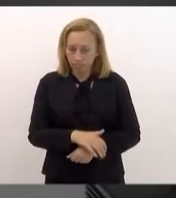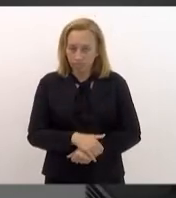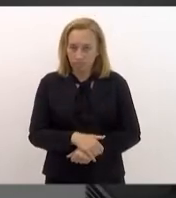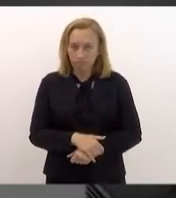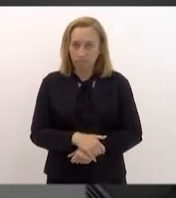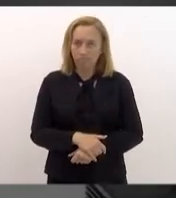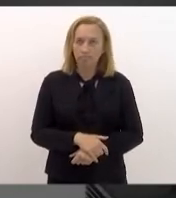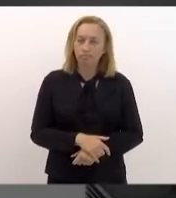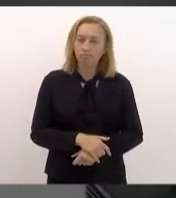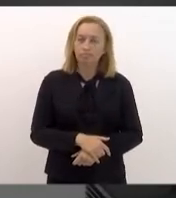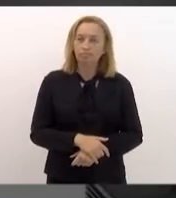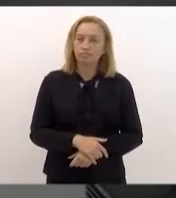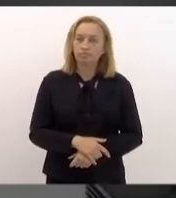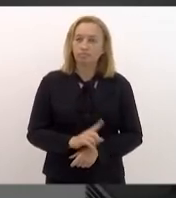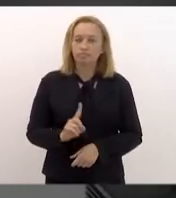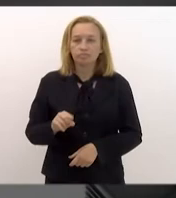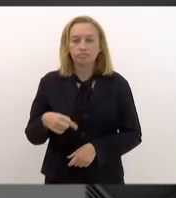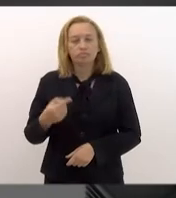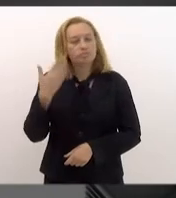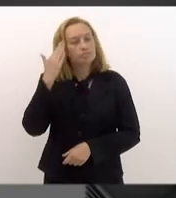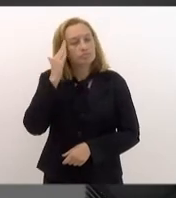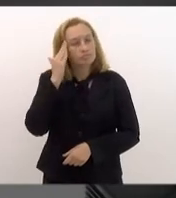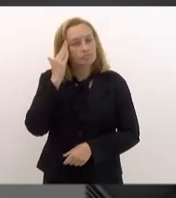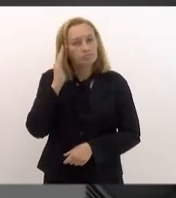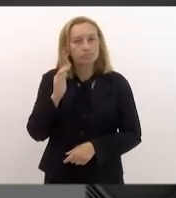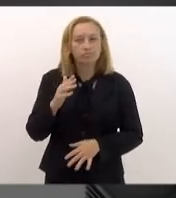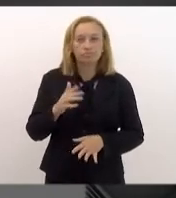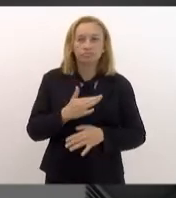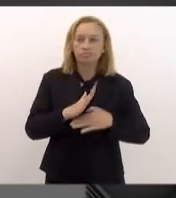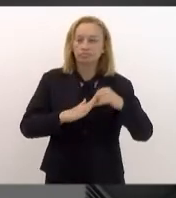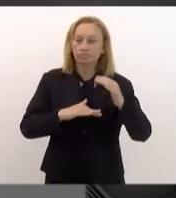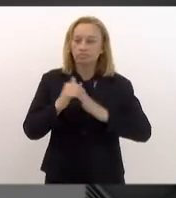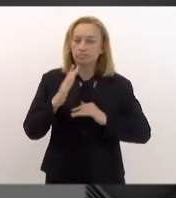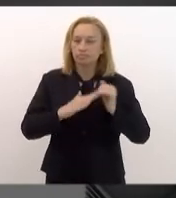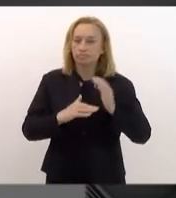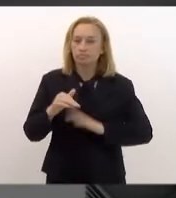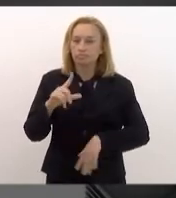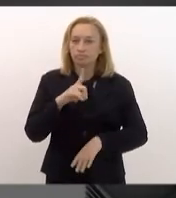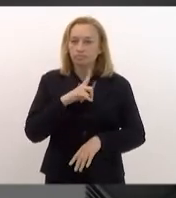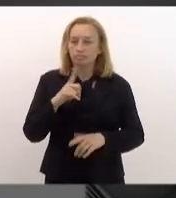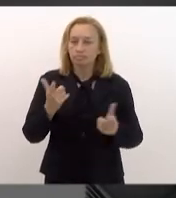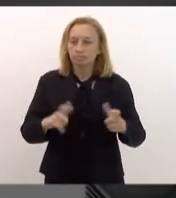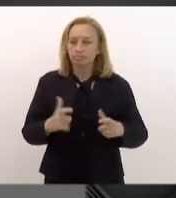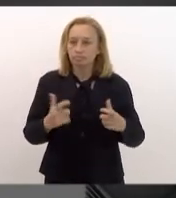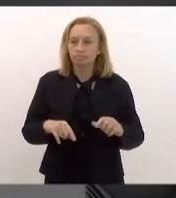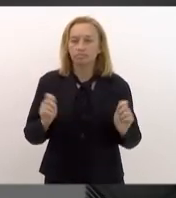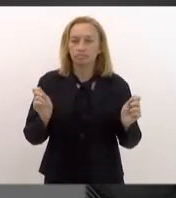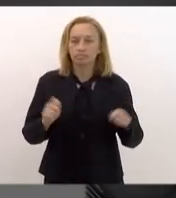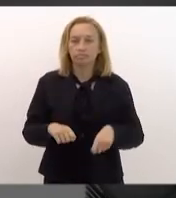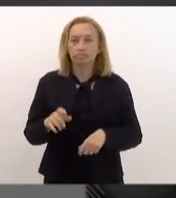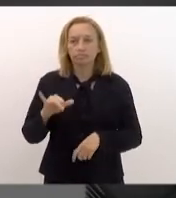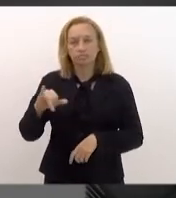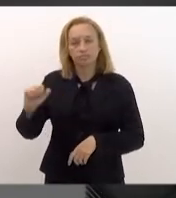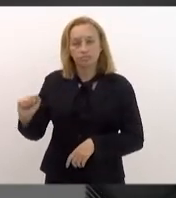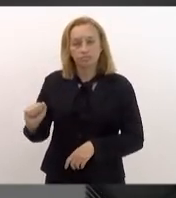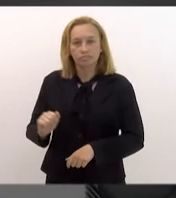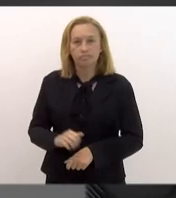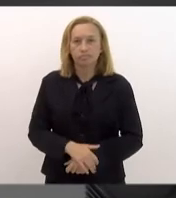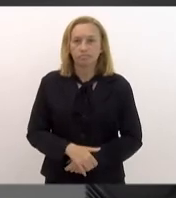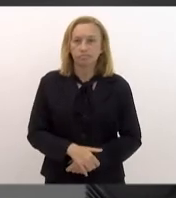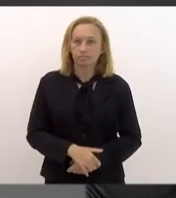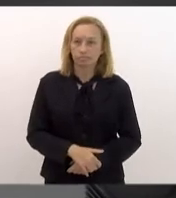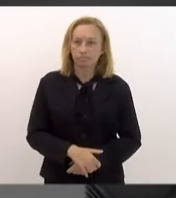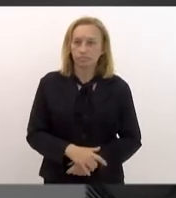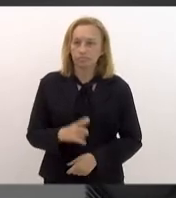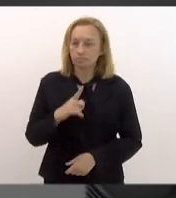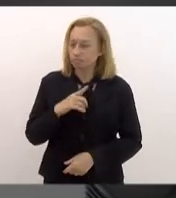decisão, e depois a gente entender, tem vários profissionais que eu conheço, habilitados, muito capacitados no INEA,